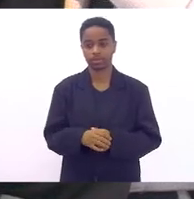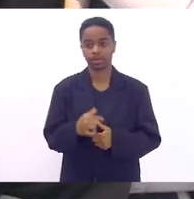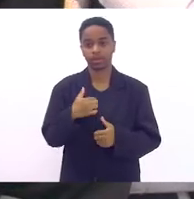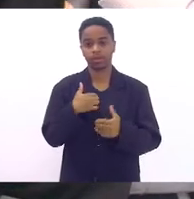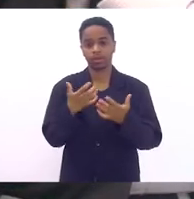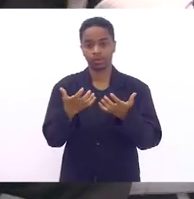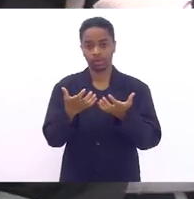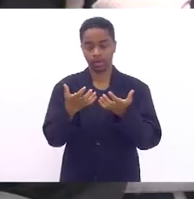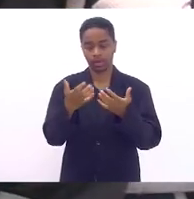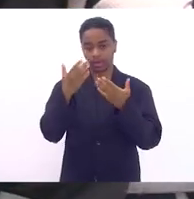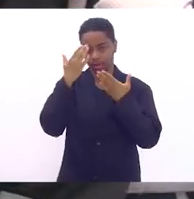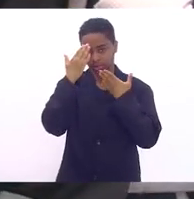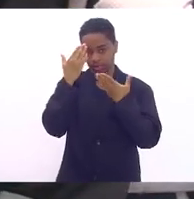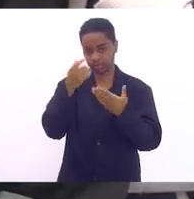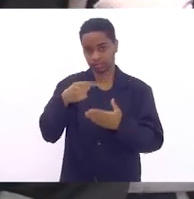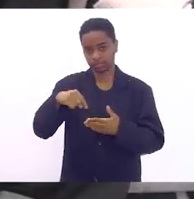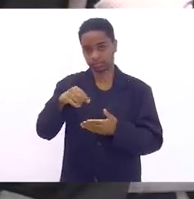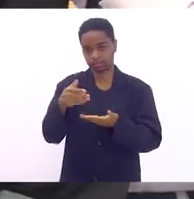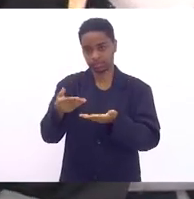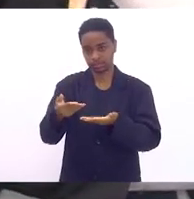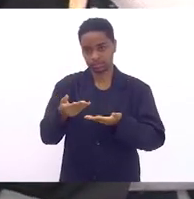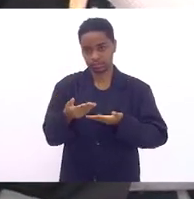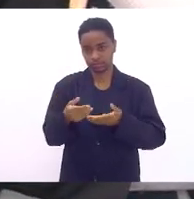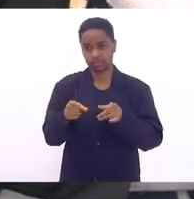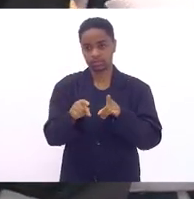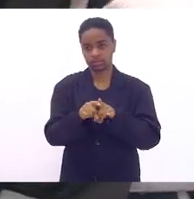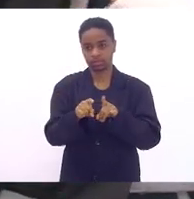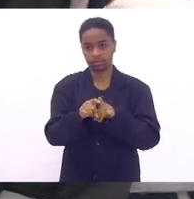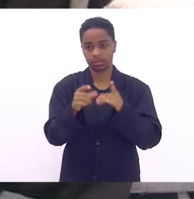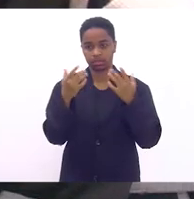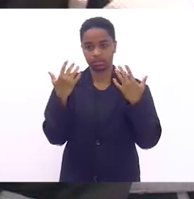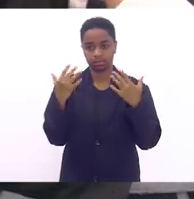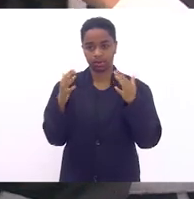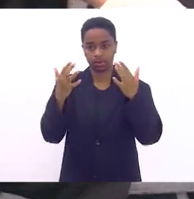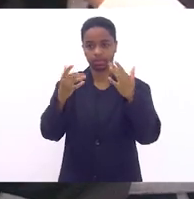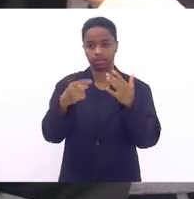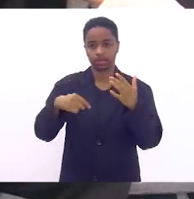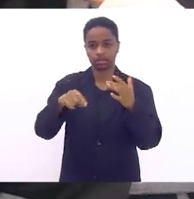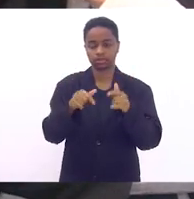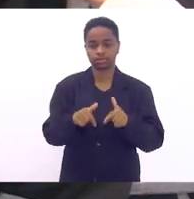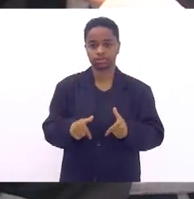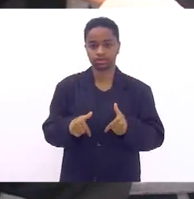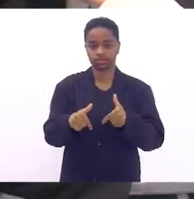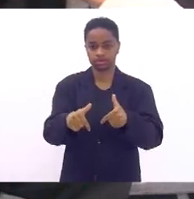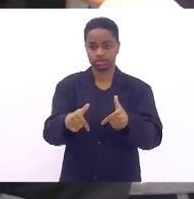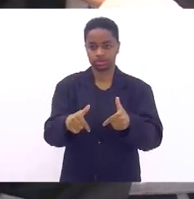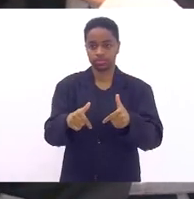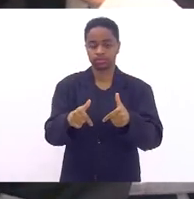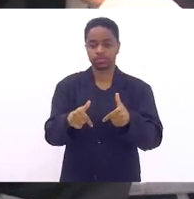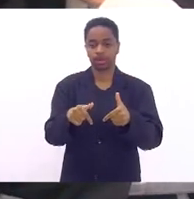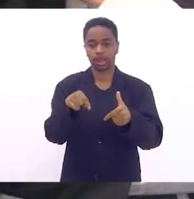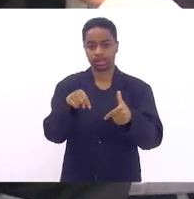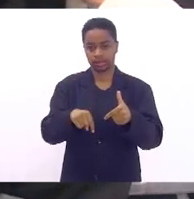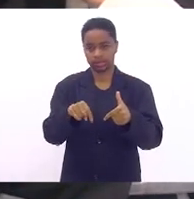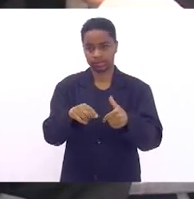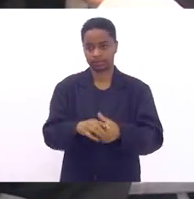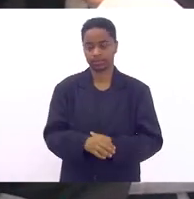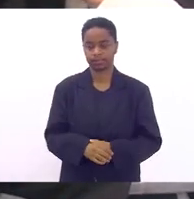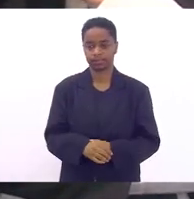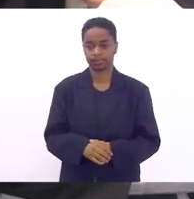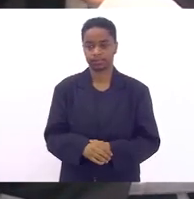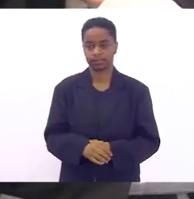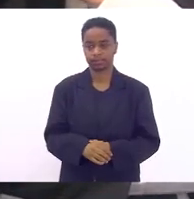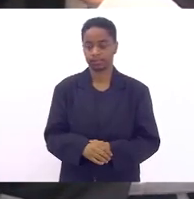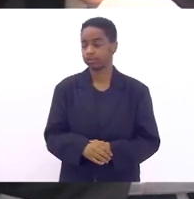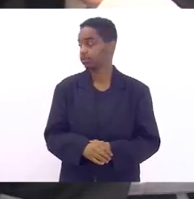agradecer pelo convite e parabenizar a iniciativa da frente parlamentar e